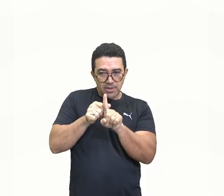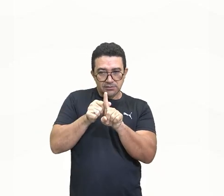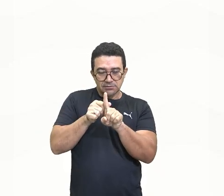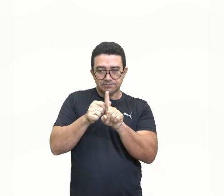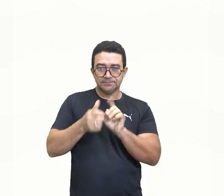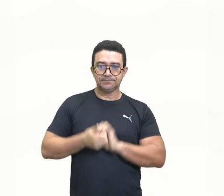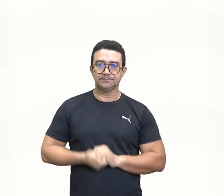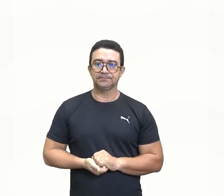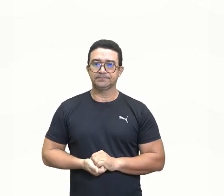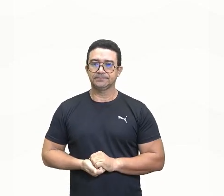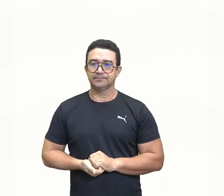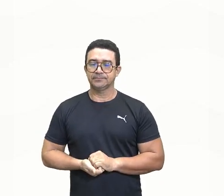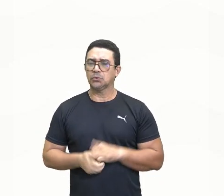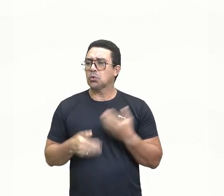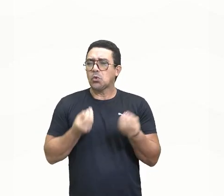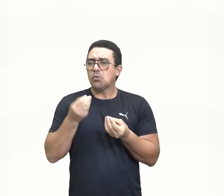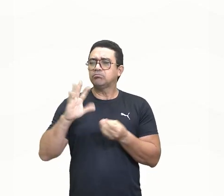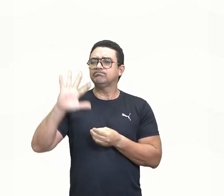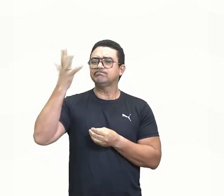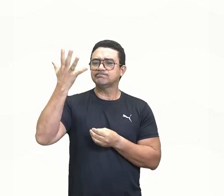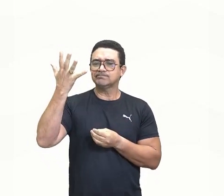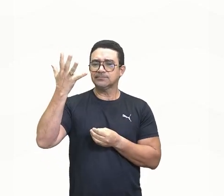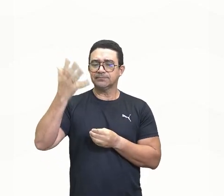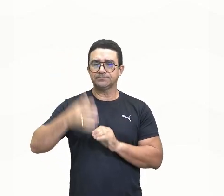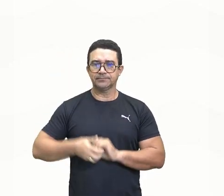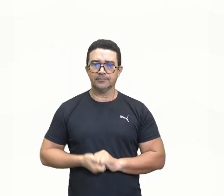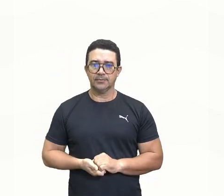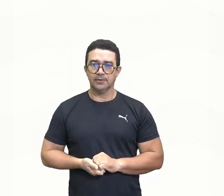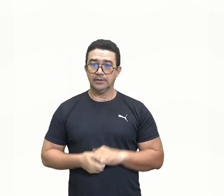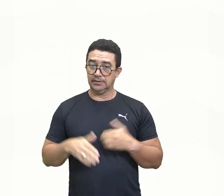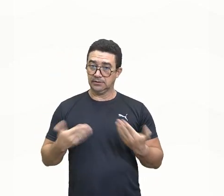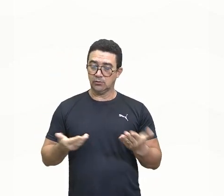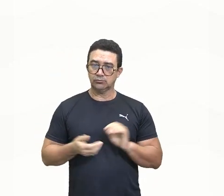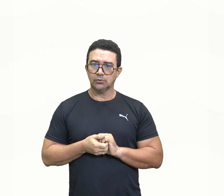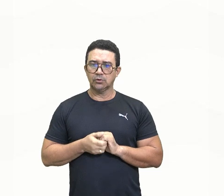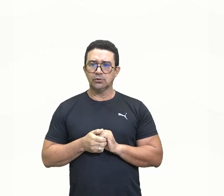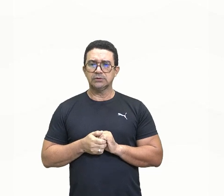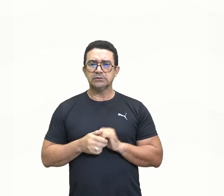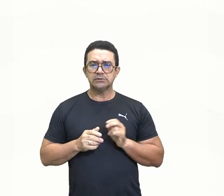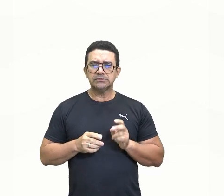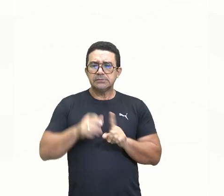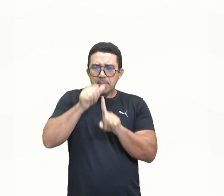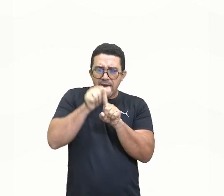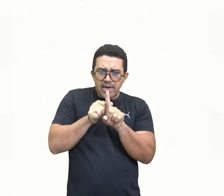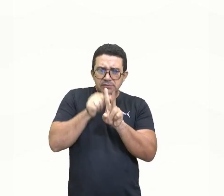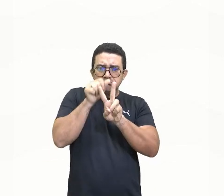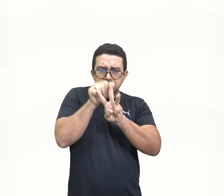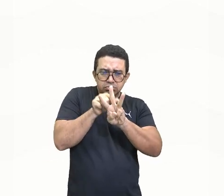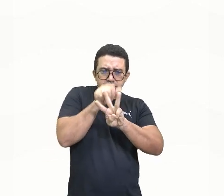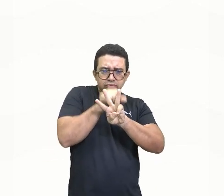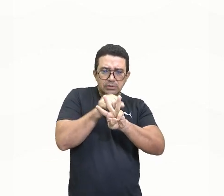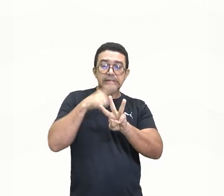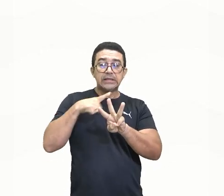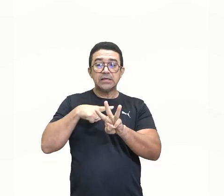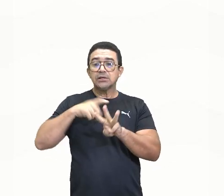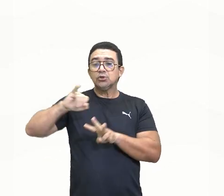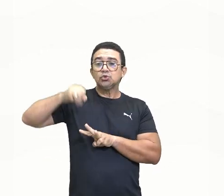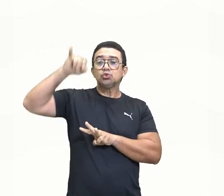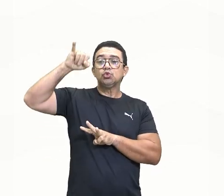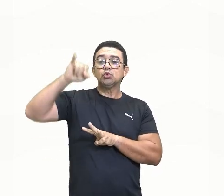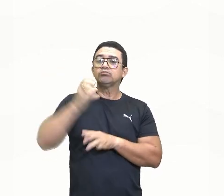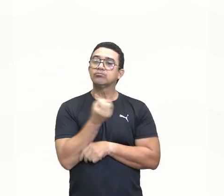ok? Como isso funciona? Observem aí. Então, todos os meses terá um rendimento de